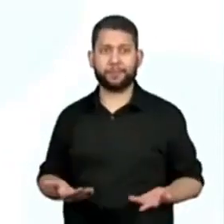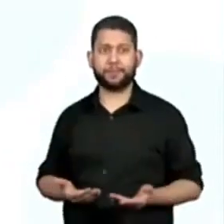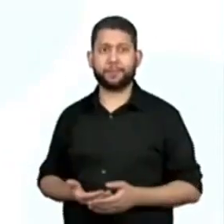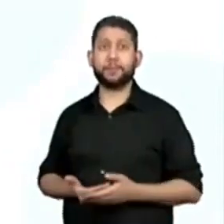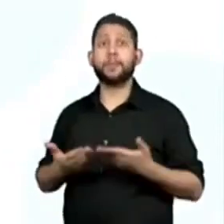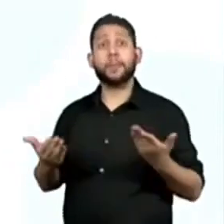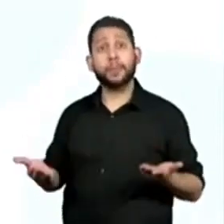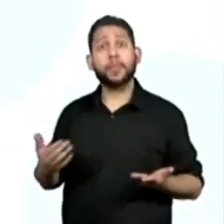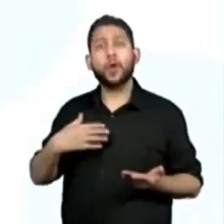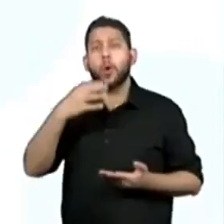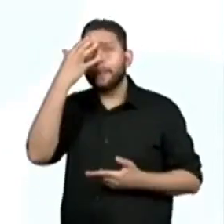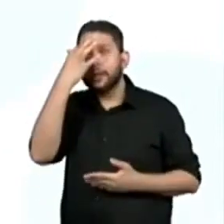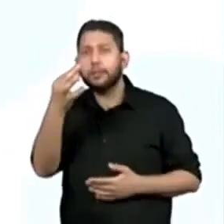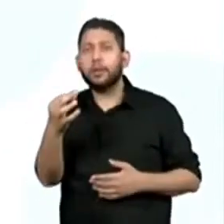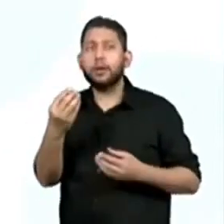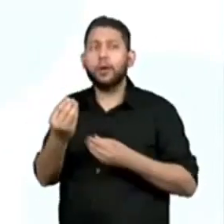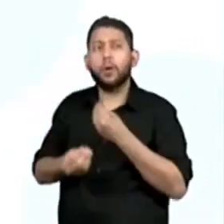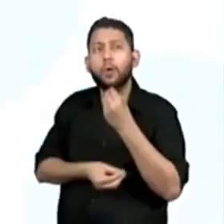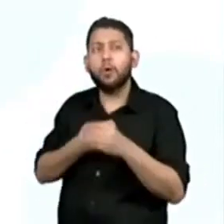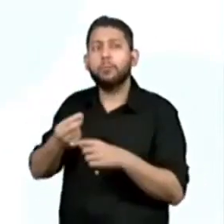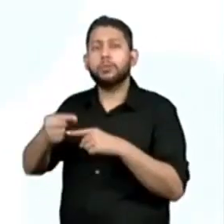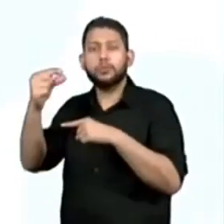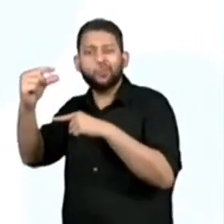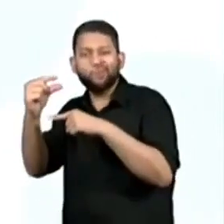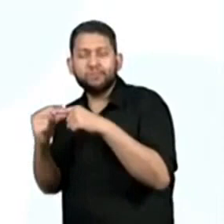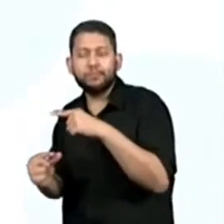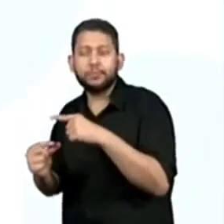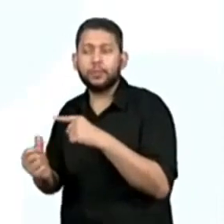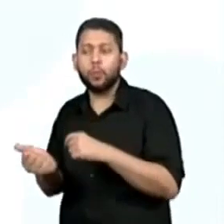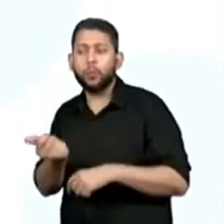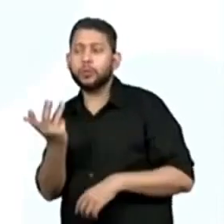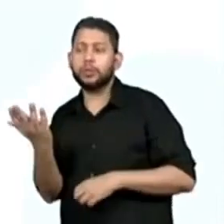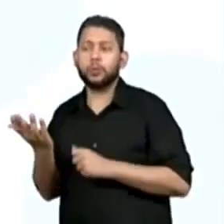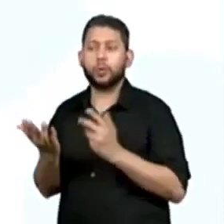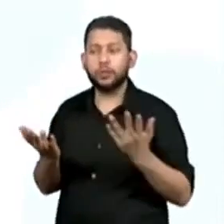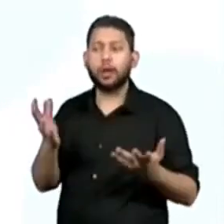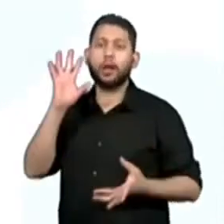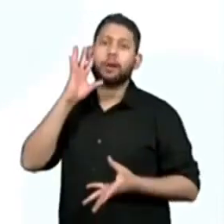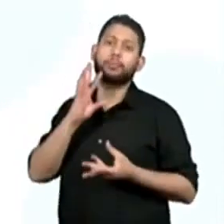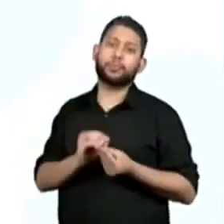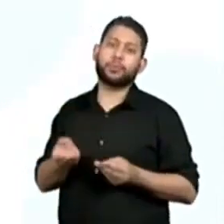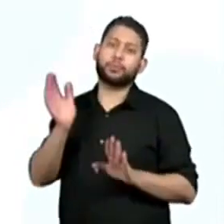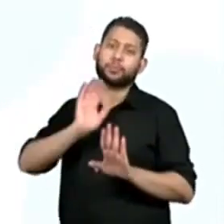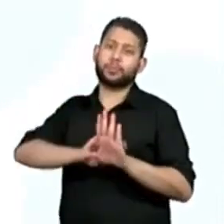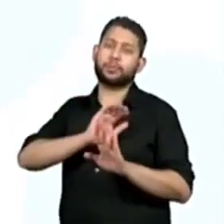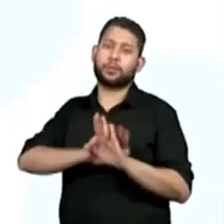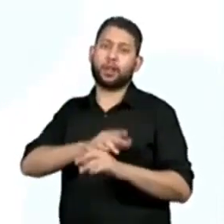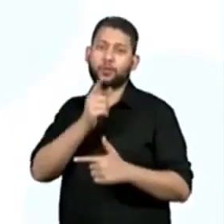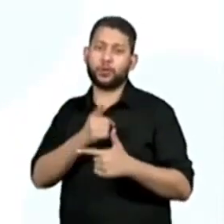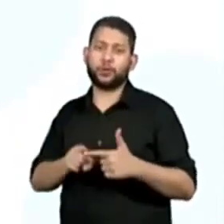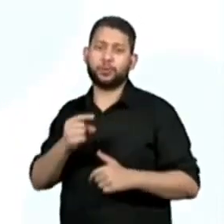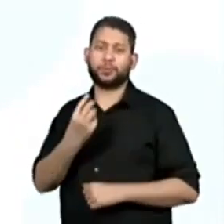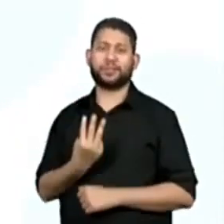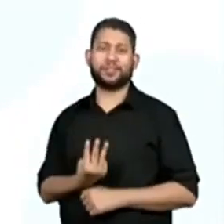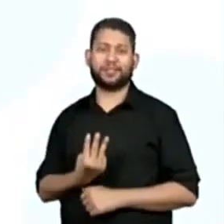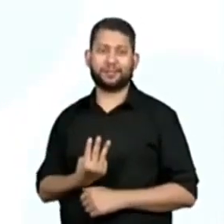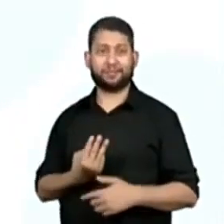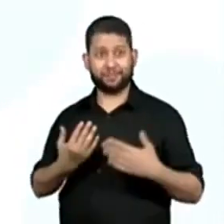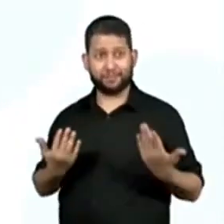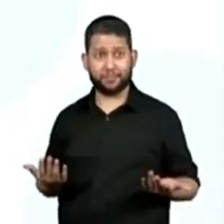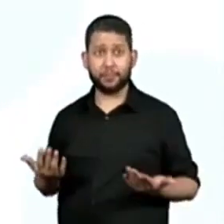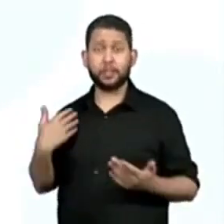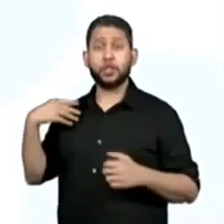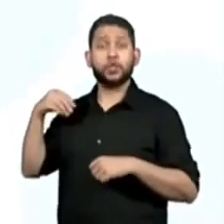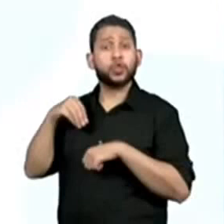a compreensão da ideia de razão entre as partes e Delas com o todo a